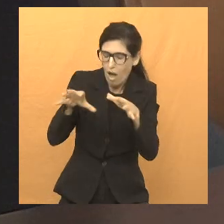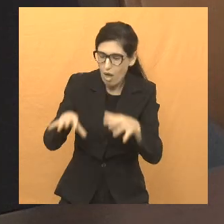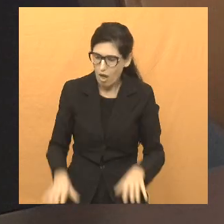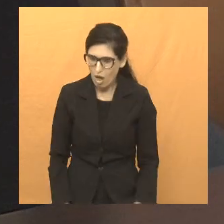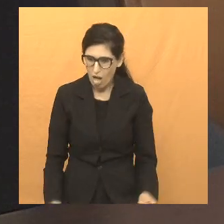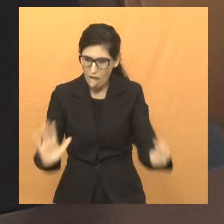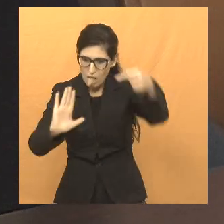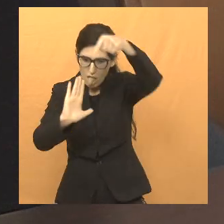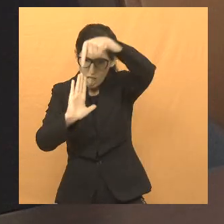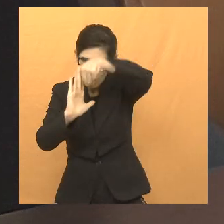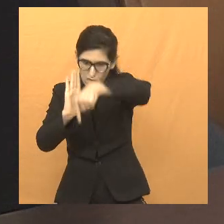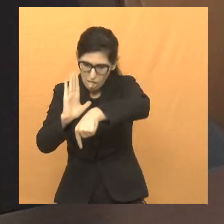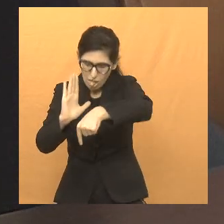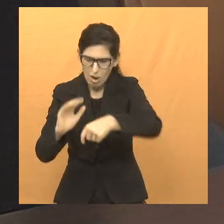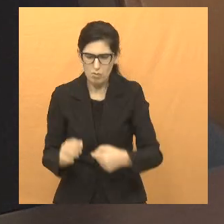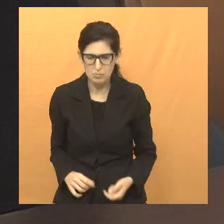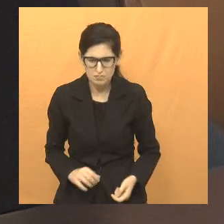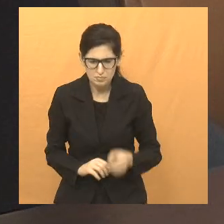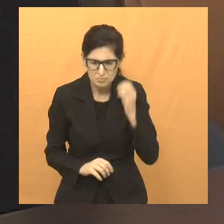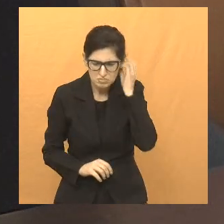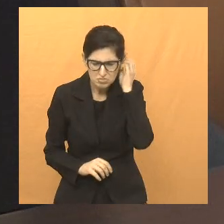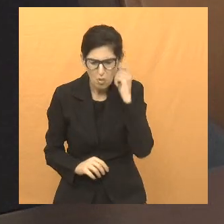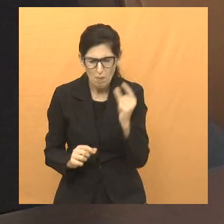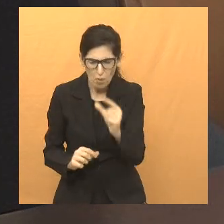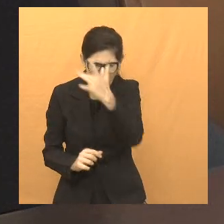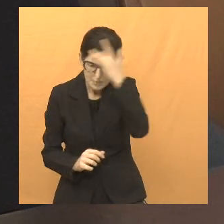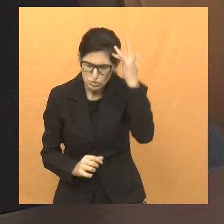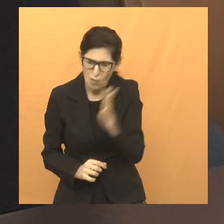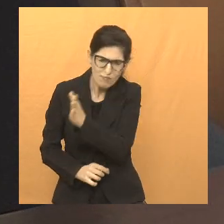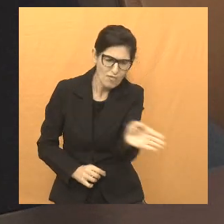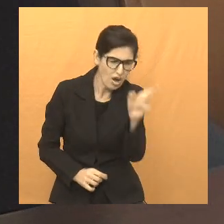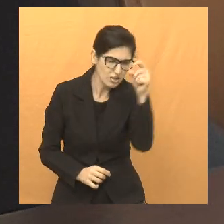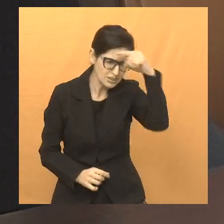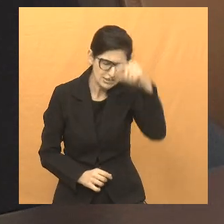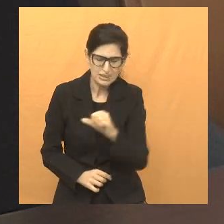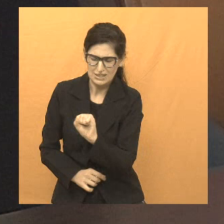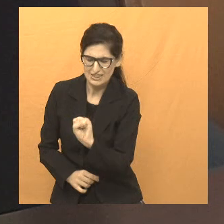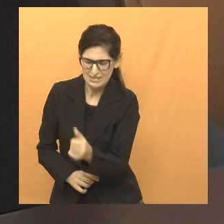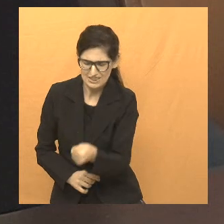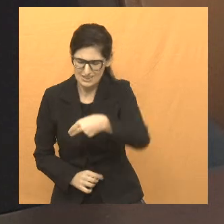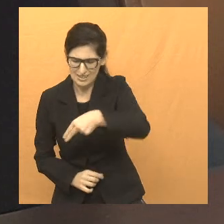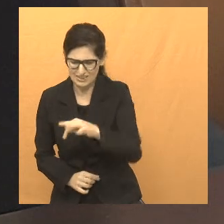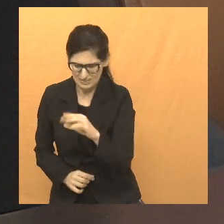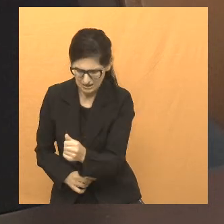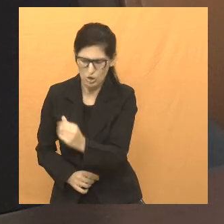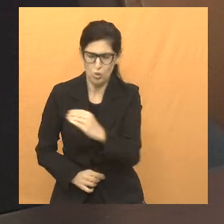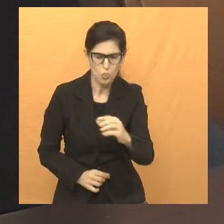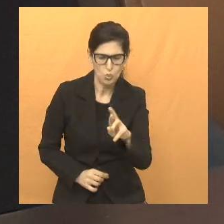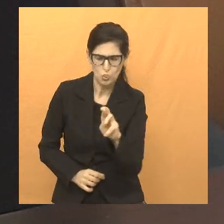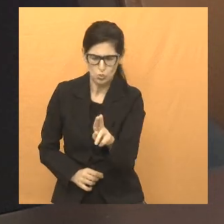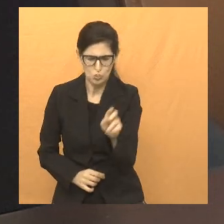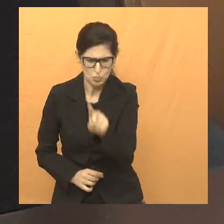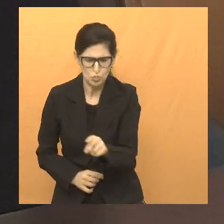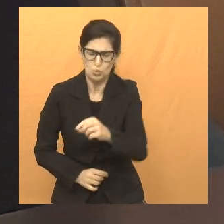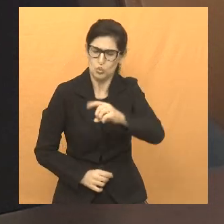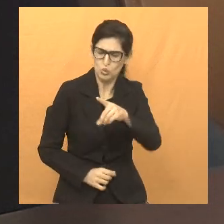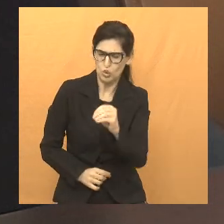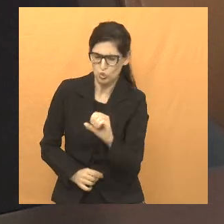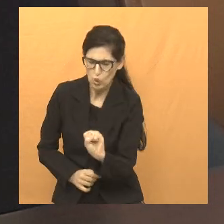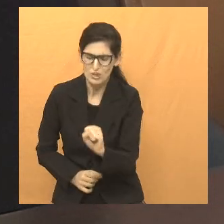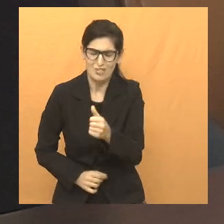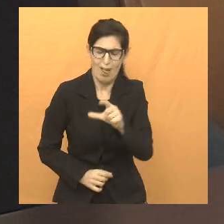queda no Santa Cruz dos Lados de um ano para o outro. Otimização dentro da unidade, no atendimento, o